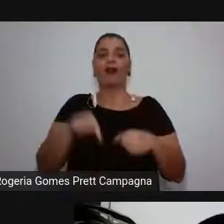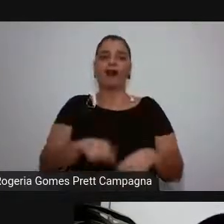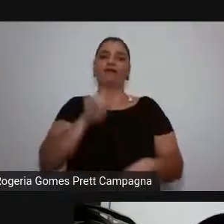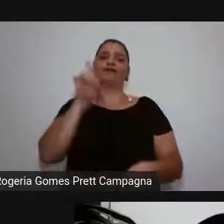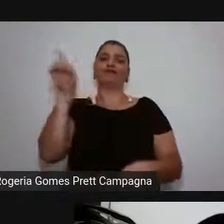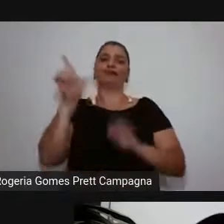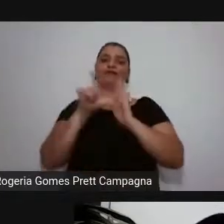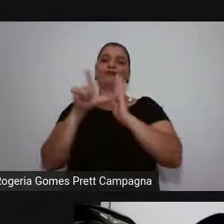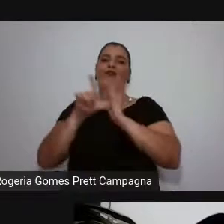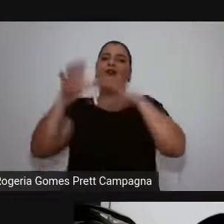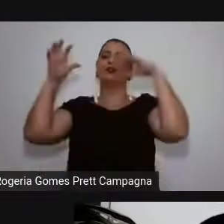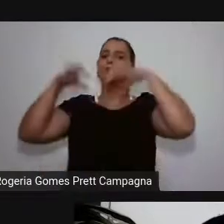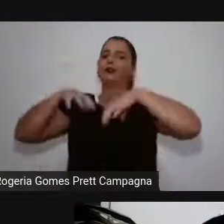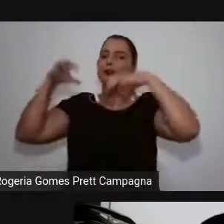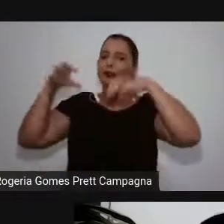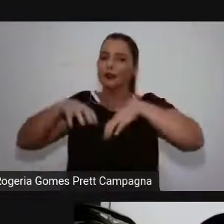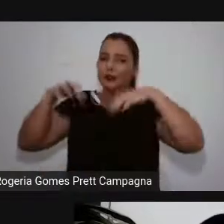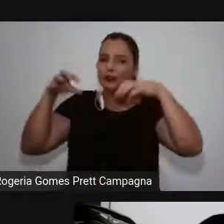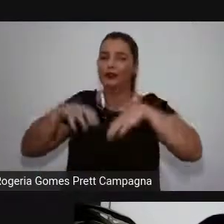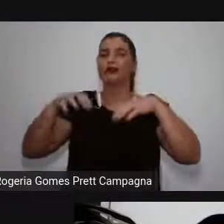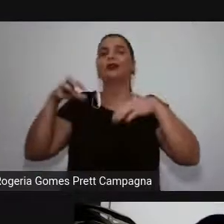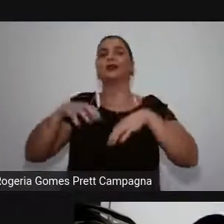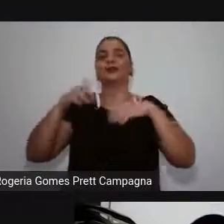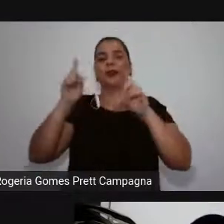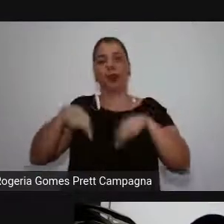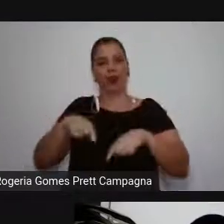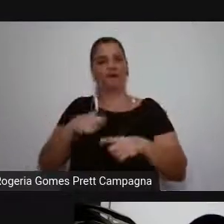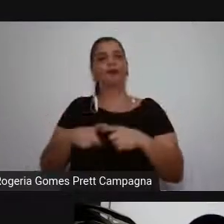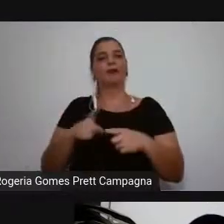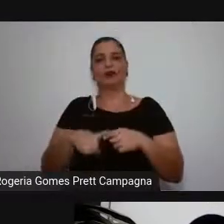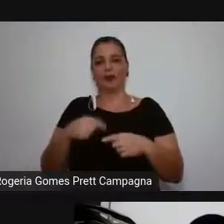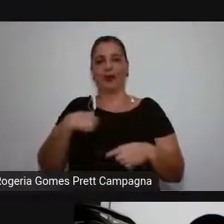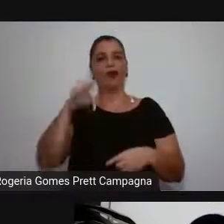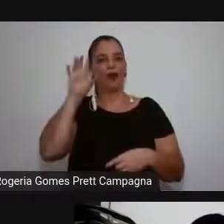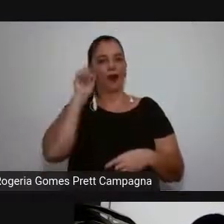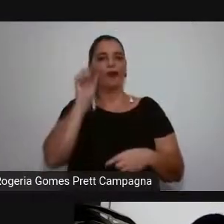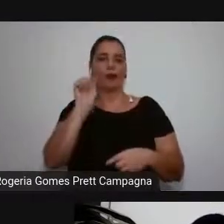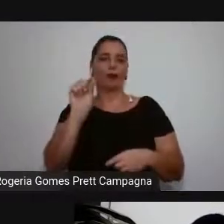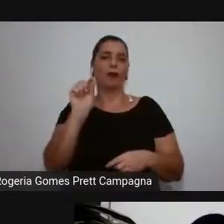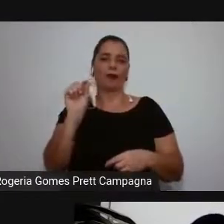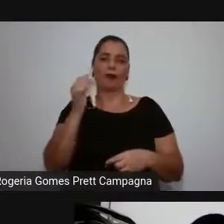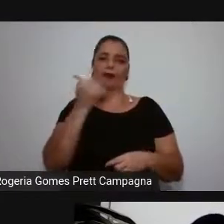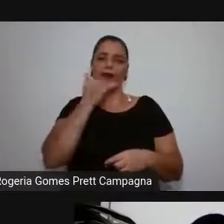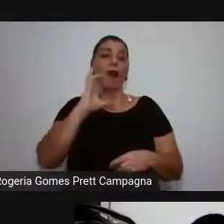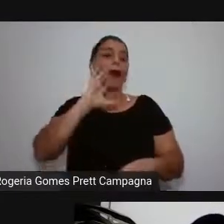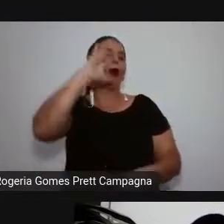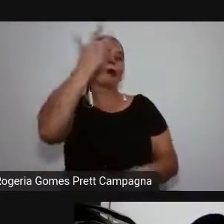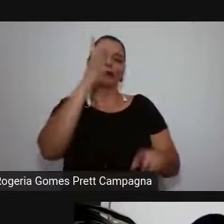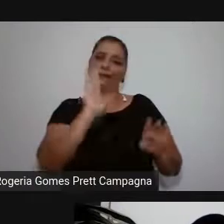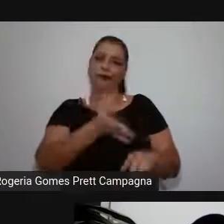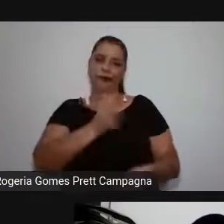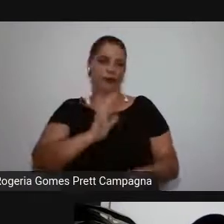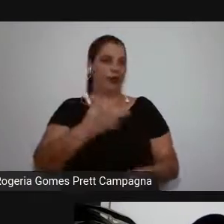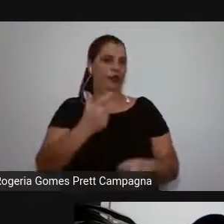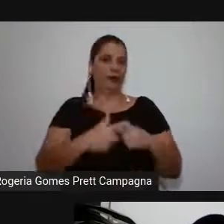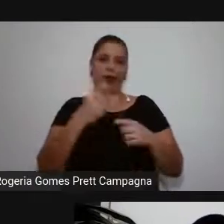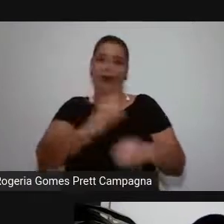ouvi parte da sua fala. Realmente. Não, acontece. Já aconteceu comigo, só não era ao vivo, tá